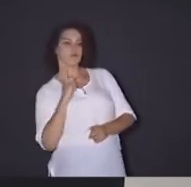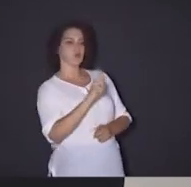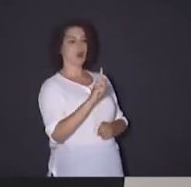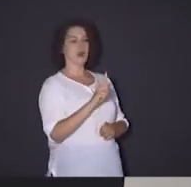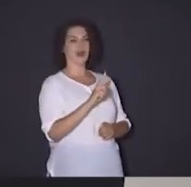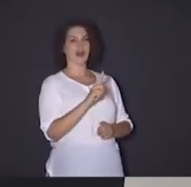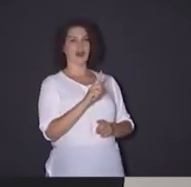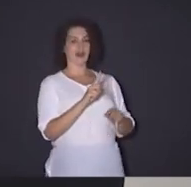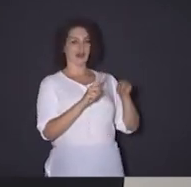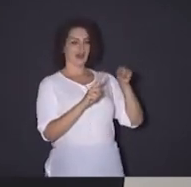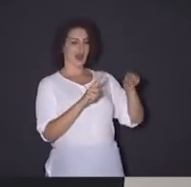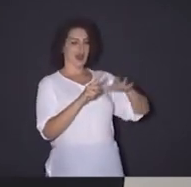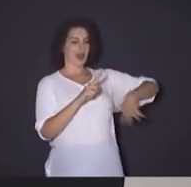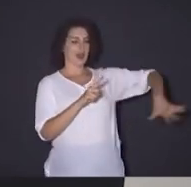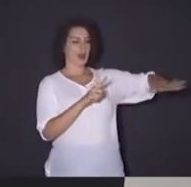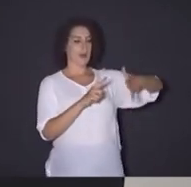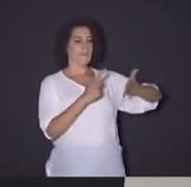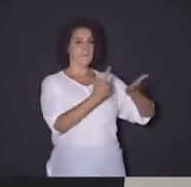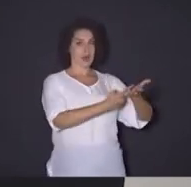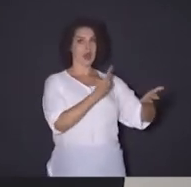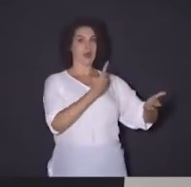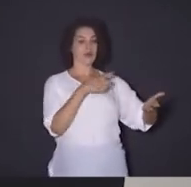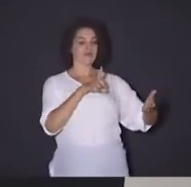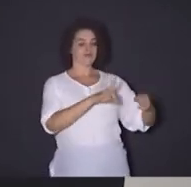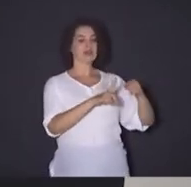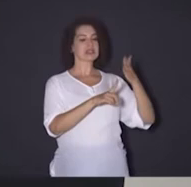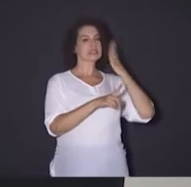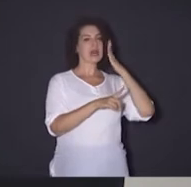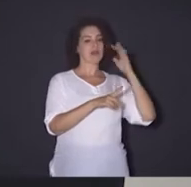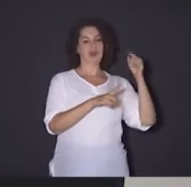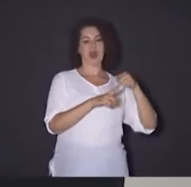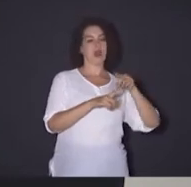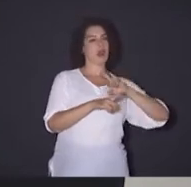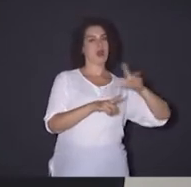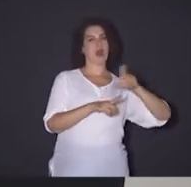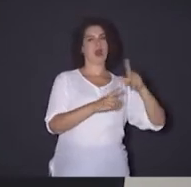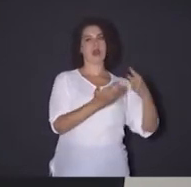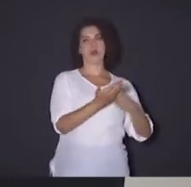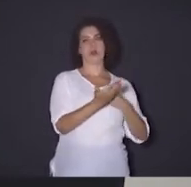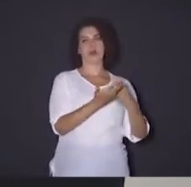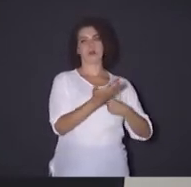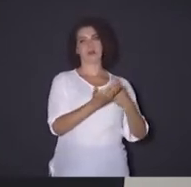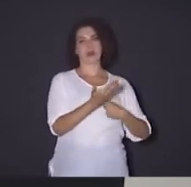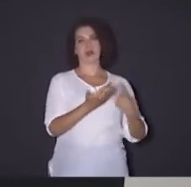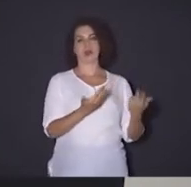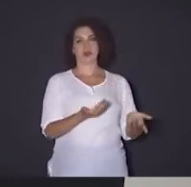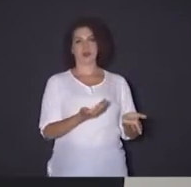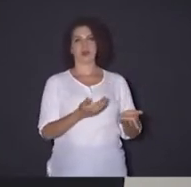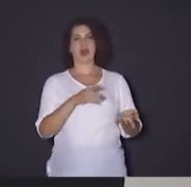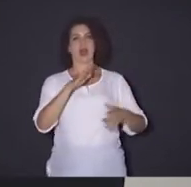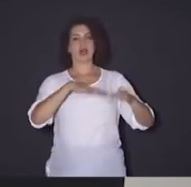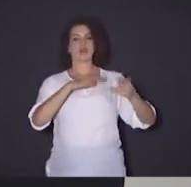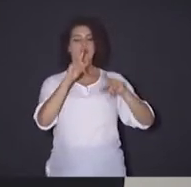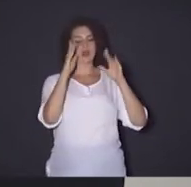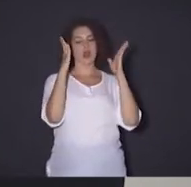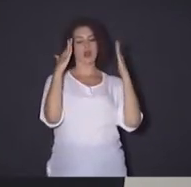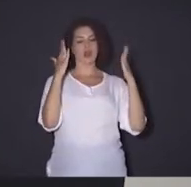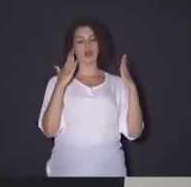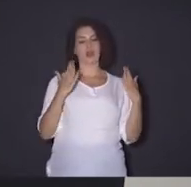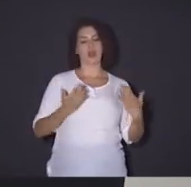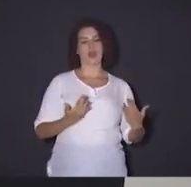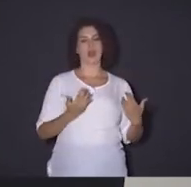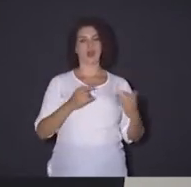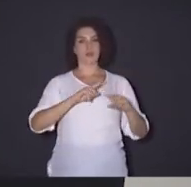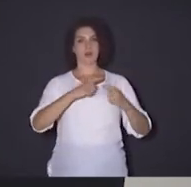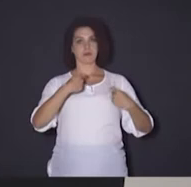sabe logo que ela não é branco ela pode ter com a pele clara que ela tiver o cabelo molhado dilma é que seu cabelo do lado ela tem que saber que ela é